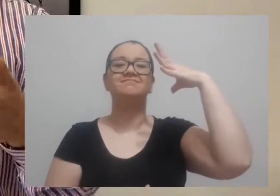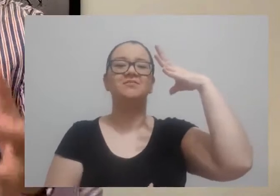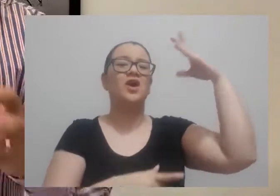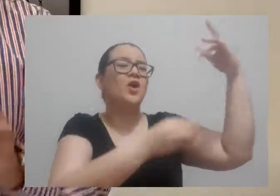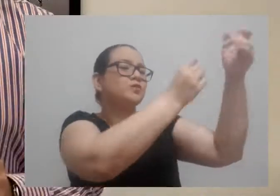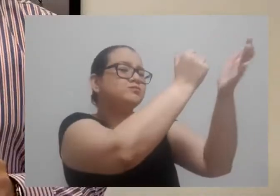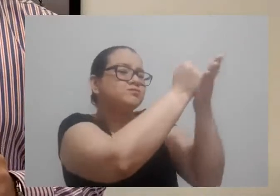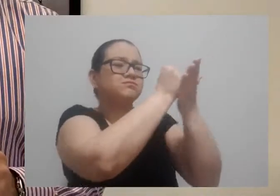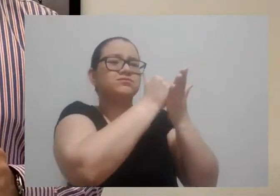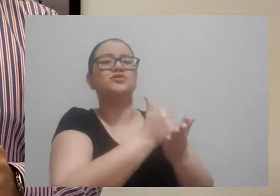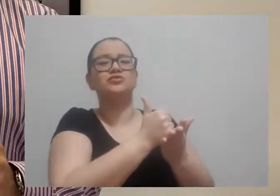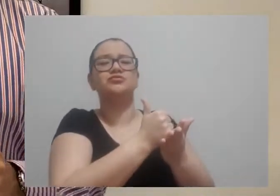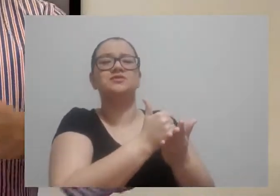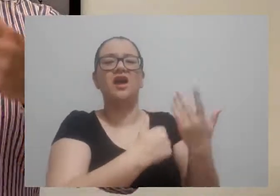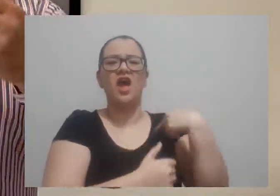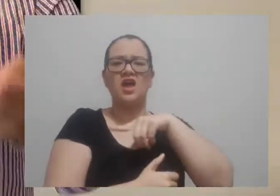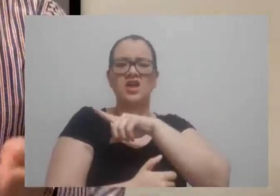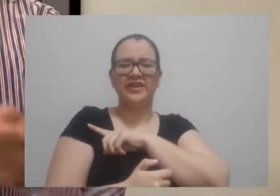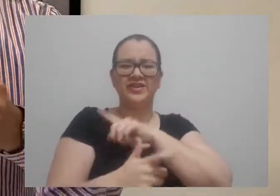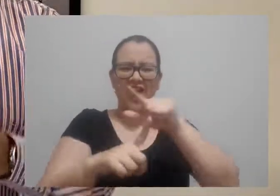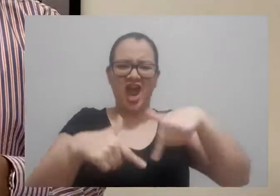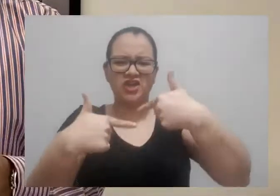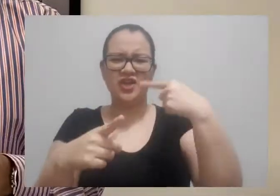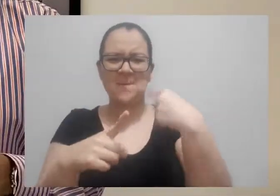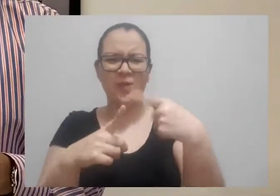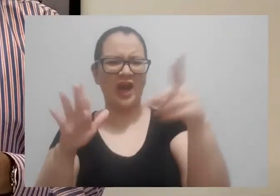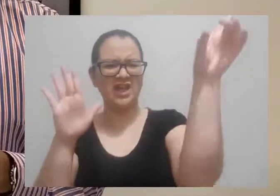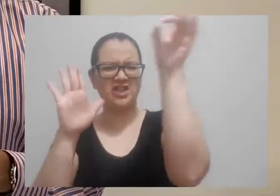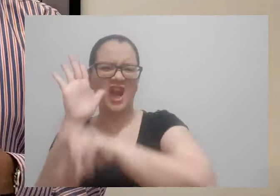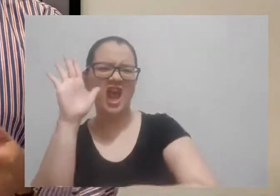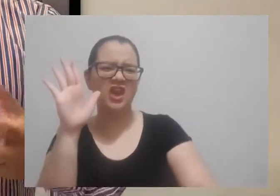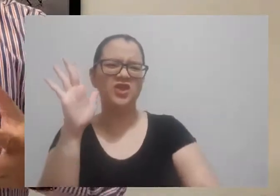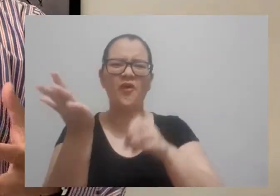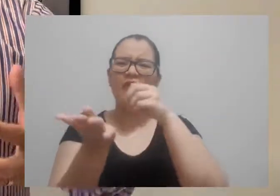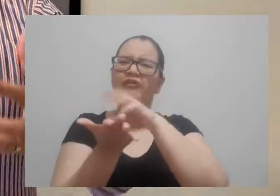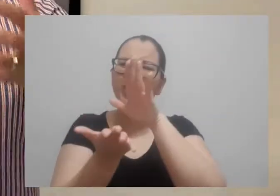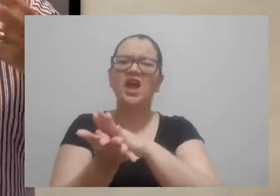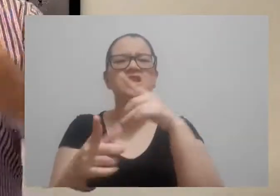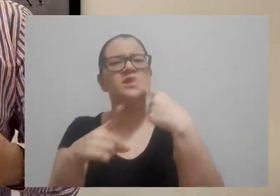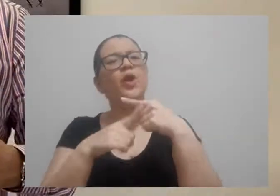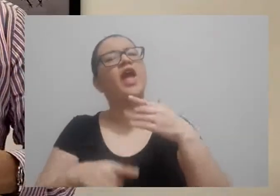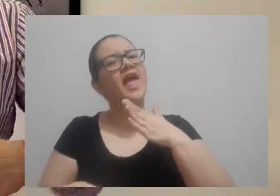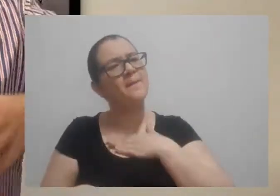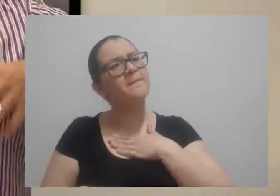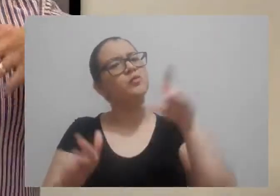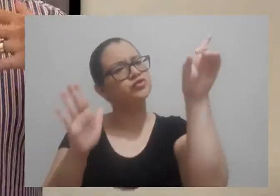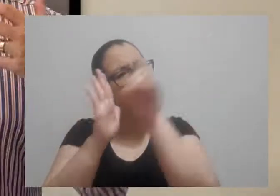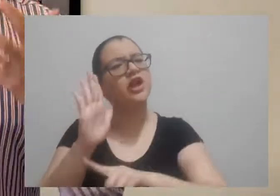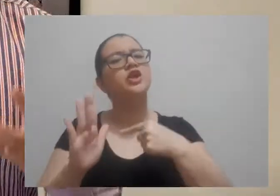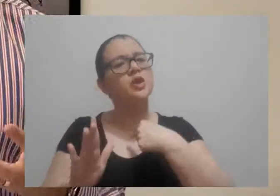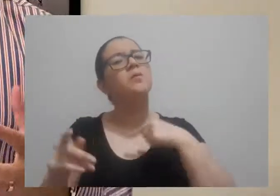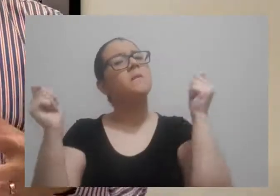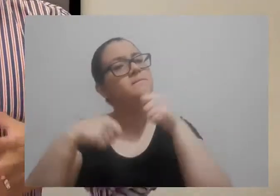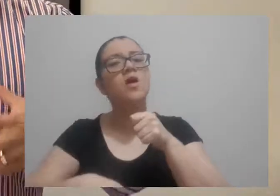nossos direitos, retaliando as pessoas, que a gente haja com amor e